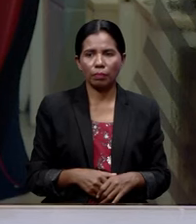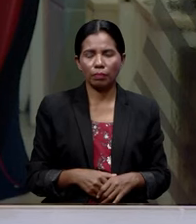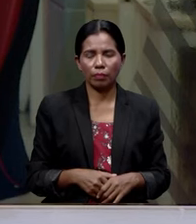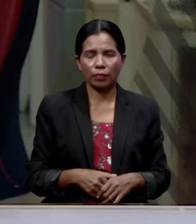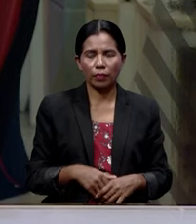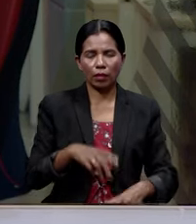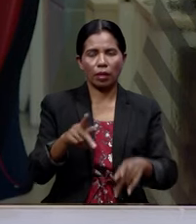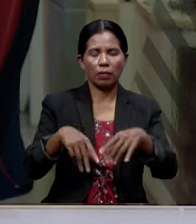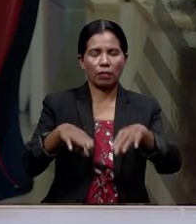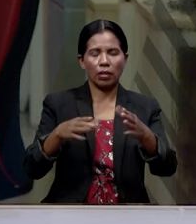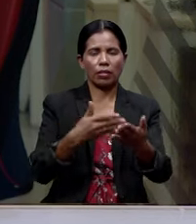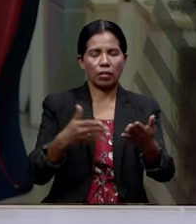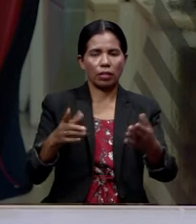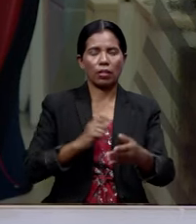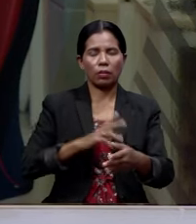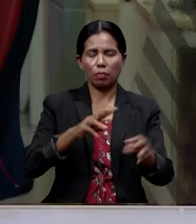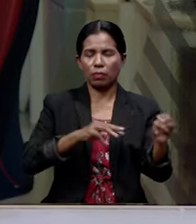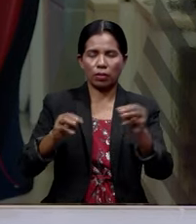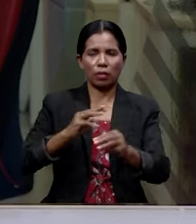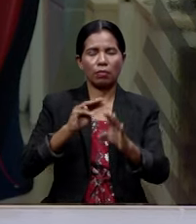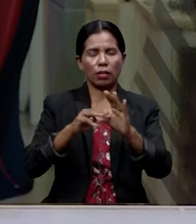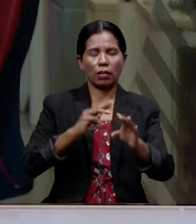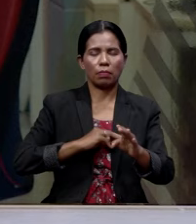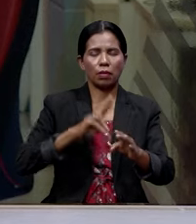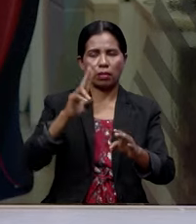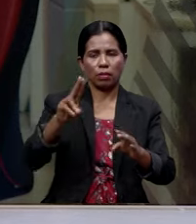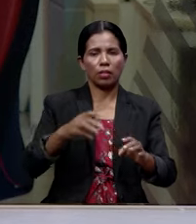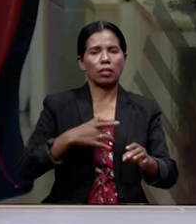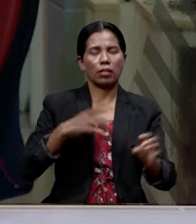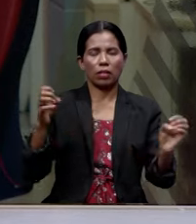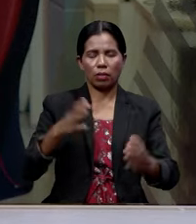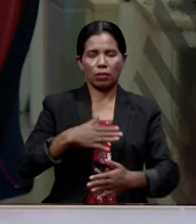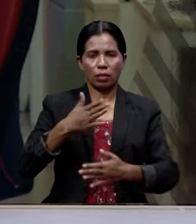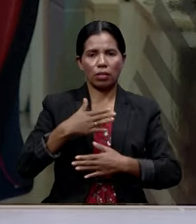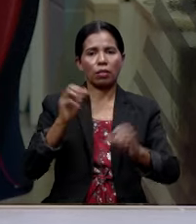Vendedores está se todo nebe muda ba mercado manleu lamenta ho condição mercado.